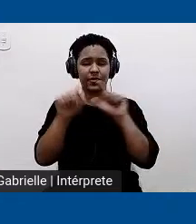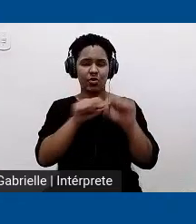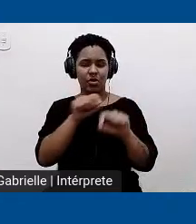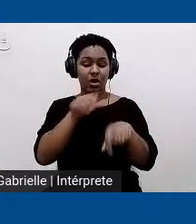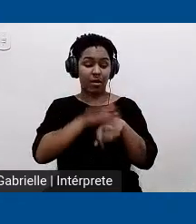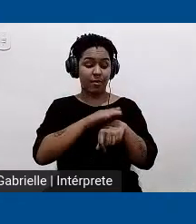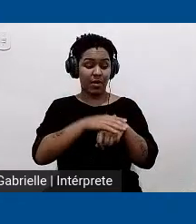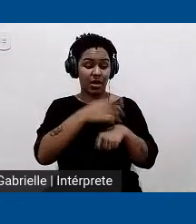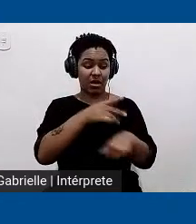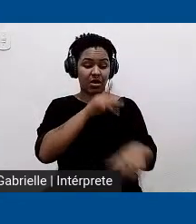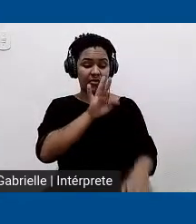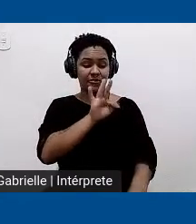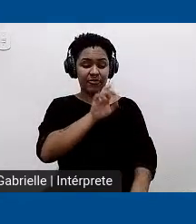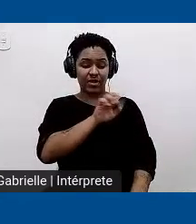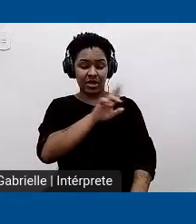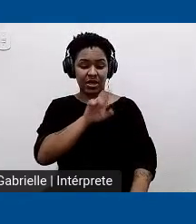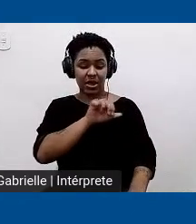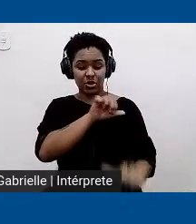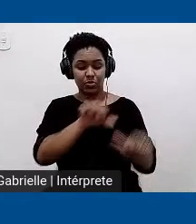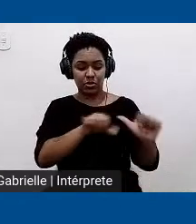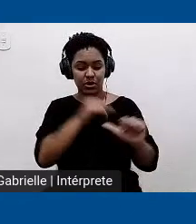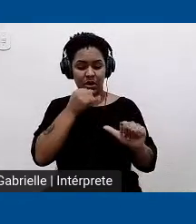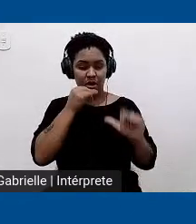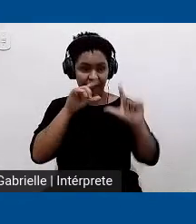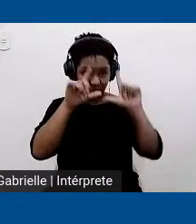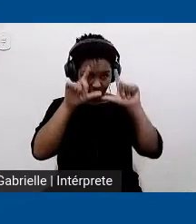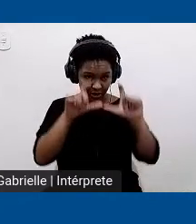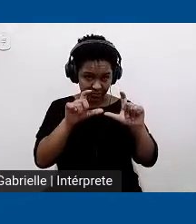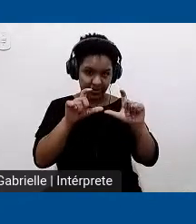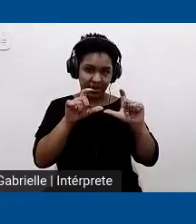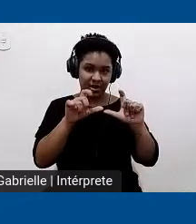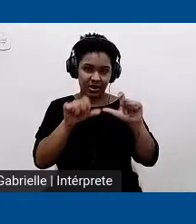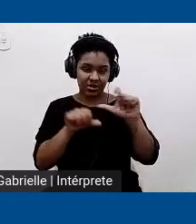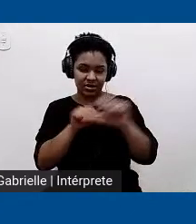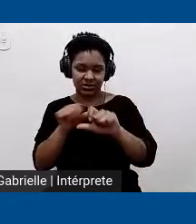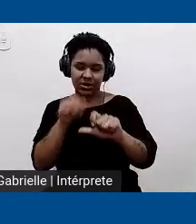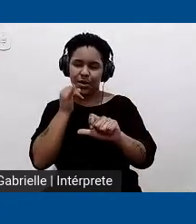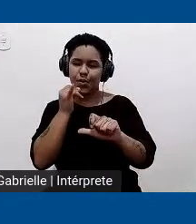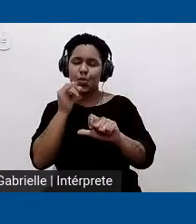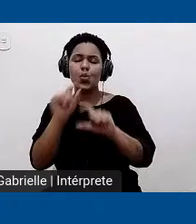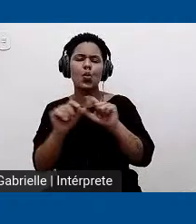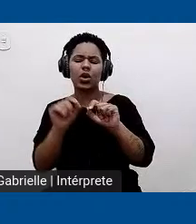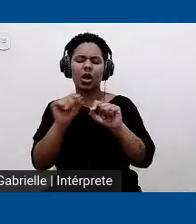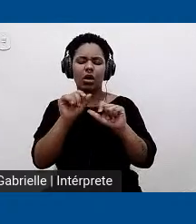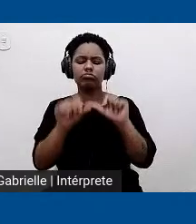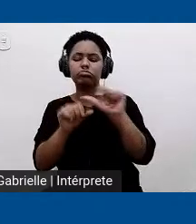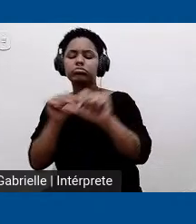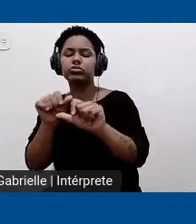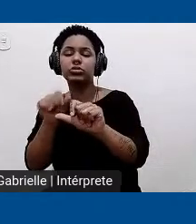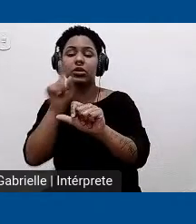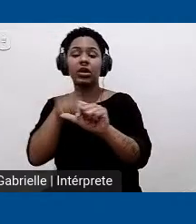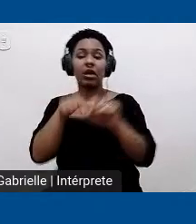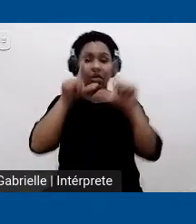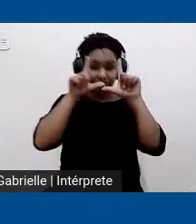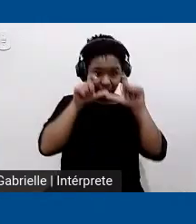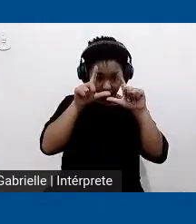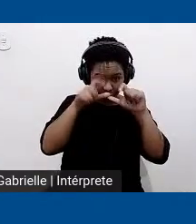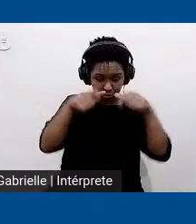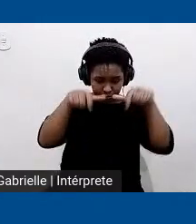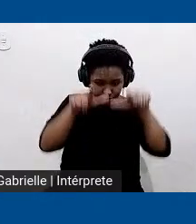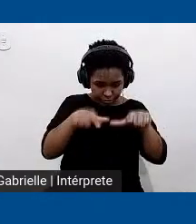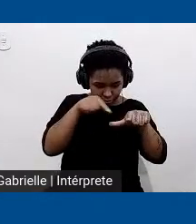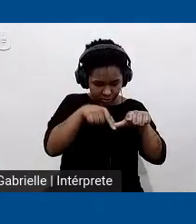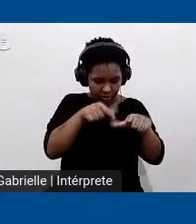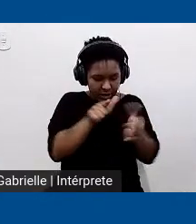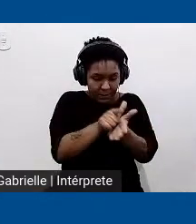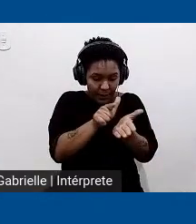a fotografia, que é a imagem fixa, e o cinema, que é como fica claro